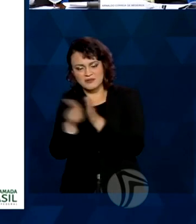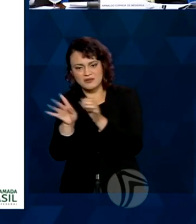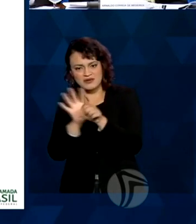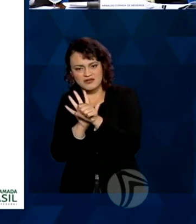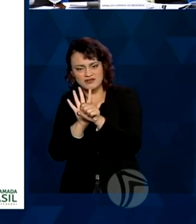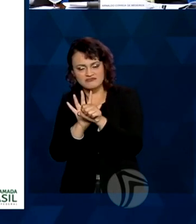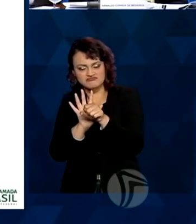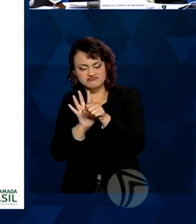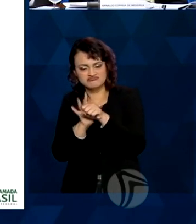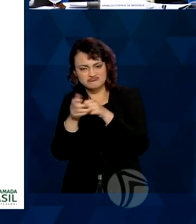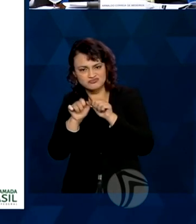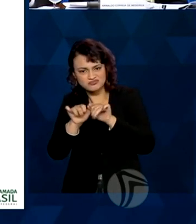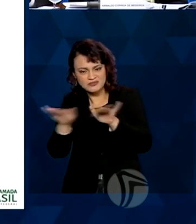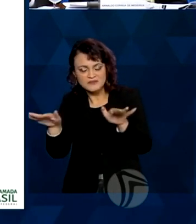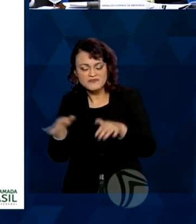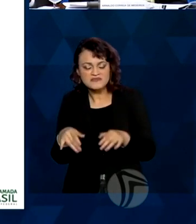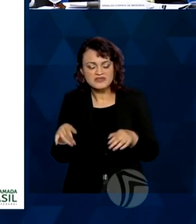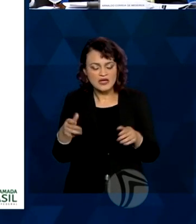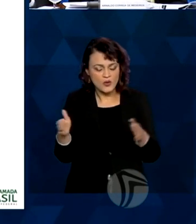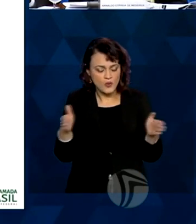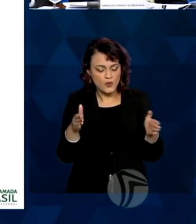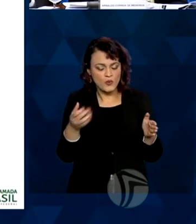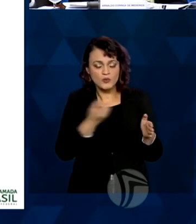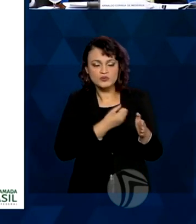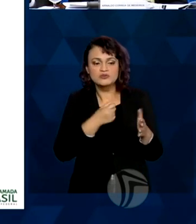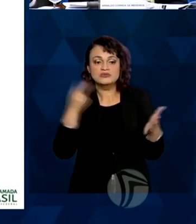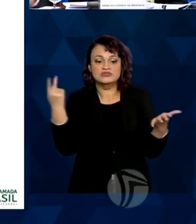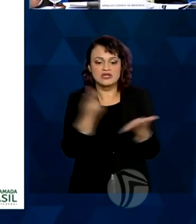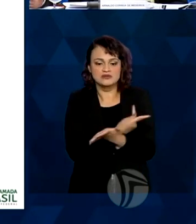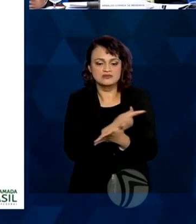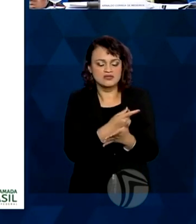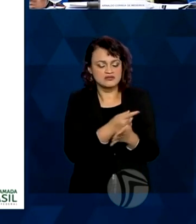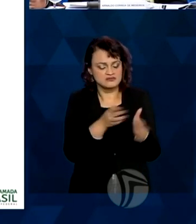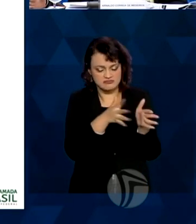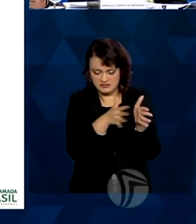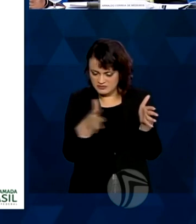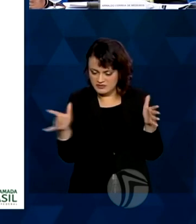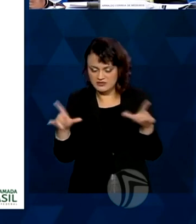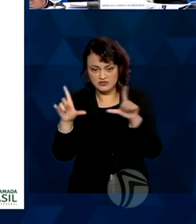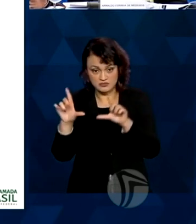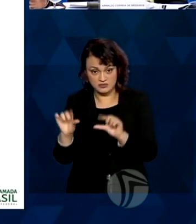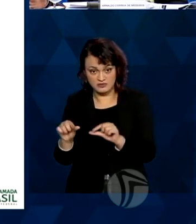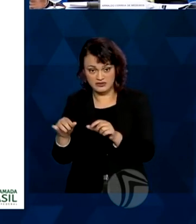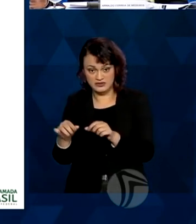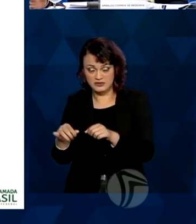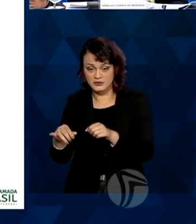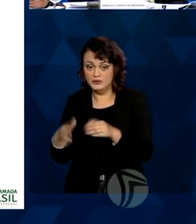Nas capitais, os números dos casos vêm diminuindo, enquanto que no interior,